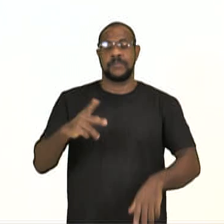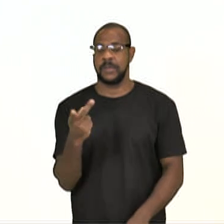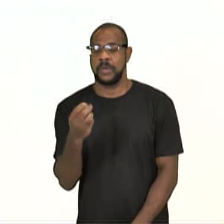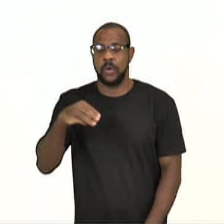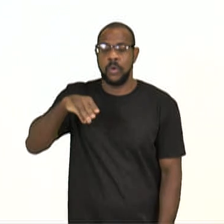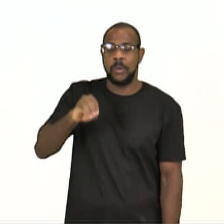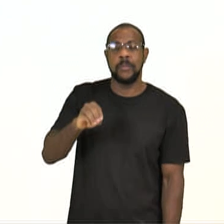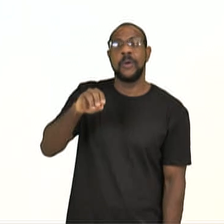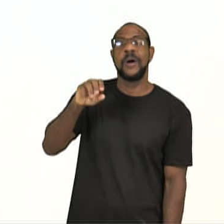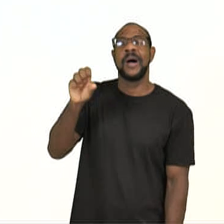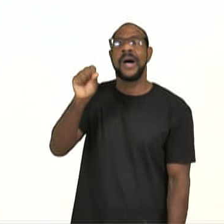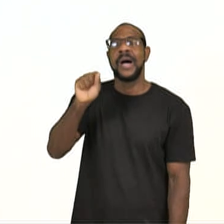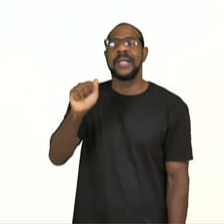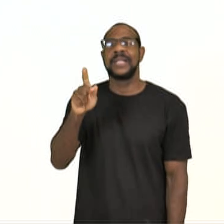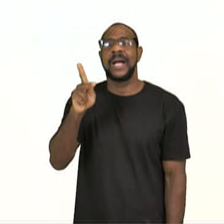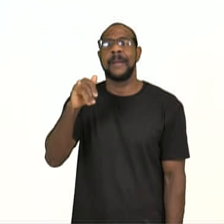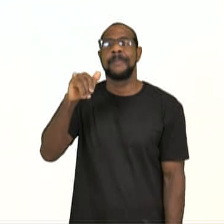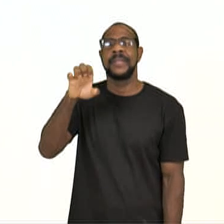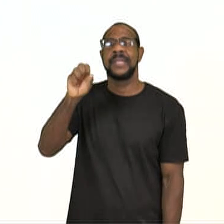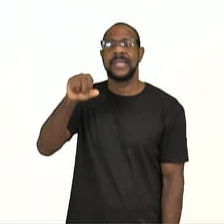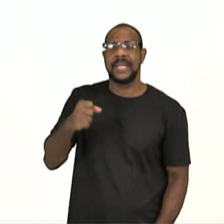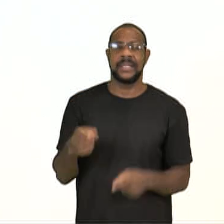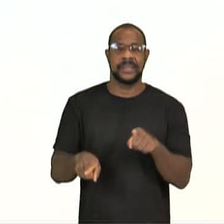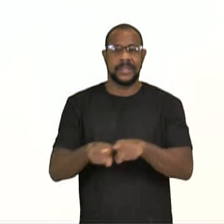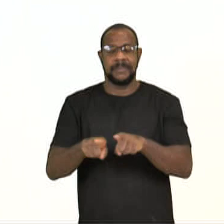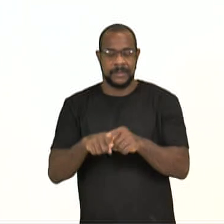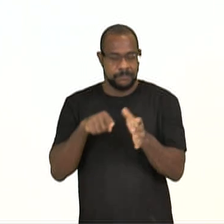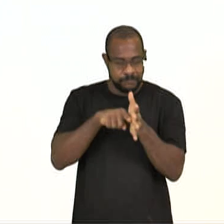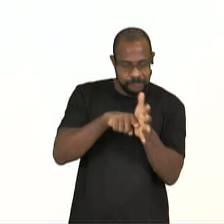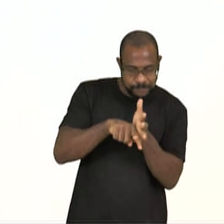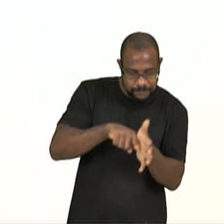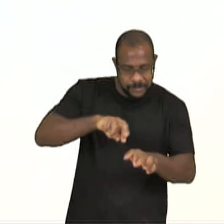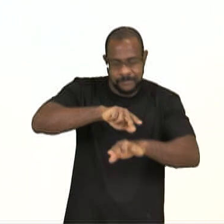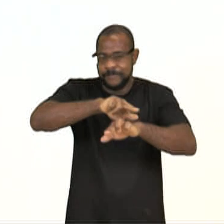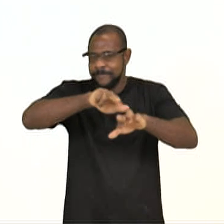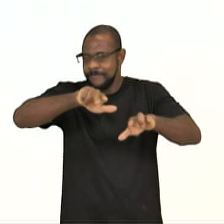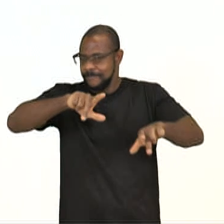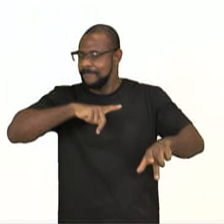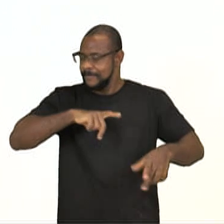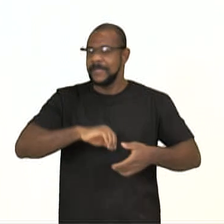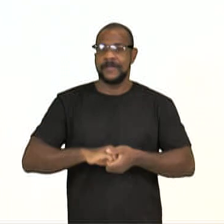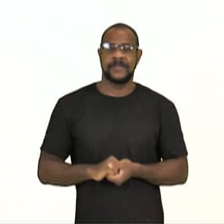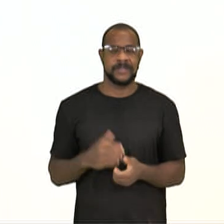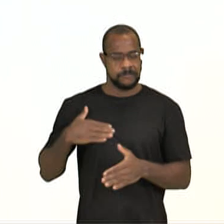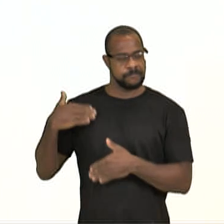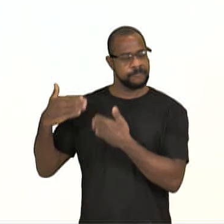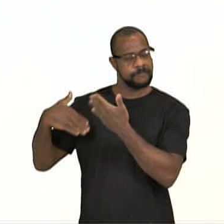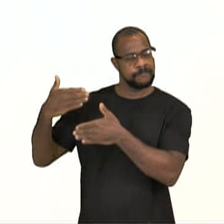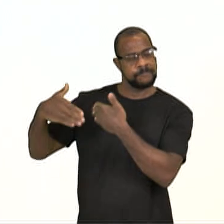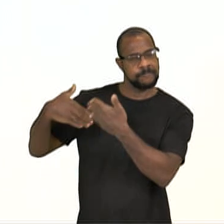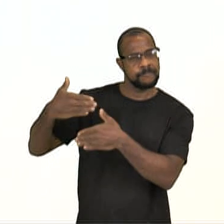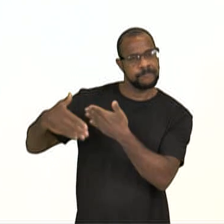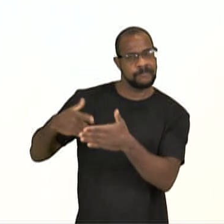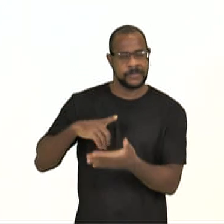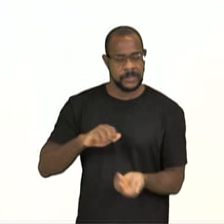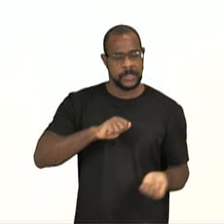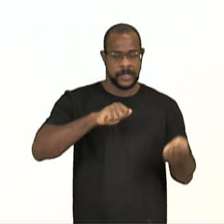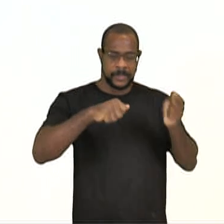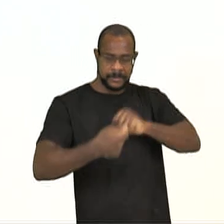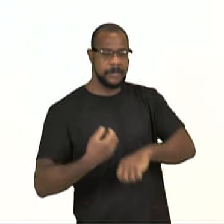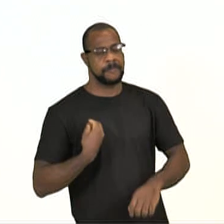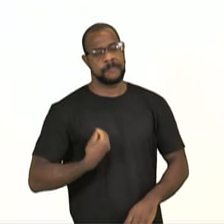Foi estudado que a ciência apresenta evidências arqueológicas de várias espécies de hominídeos, que ao longo do tempo passaram por adaptações